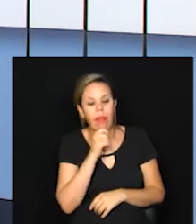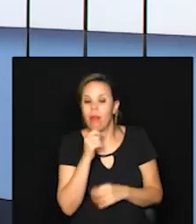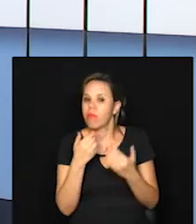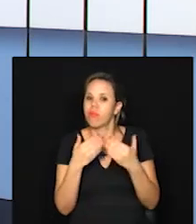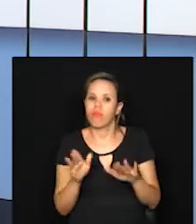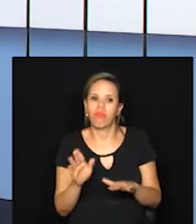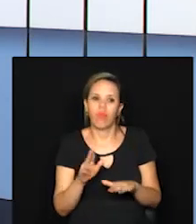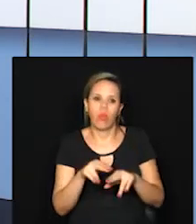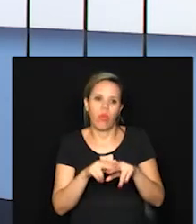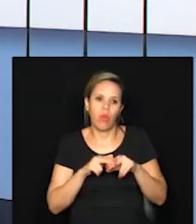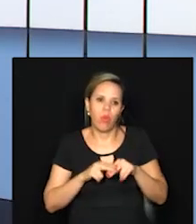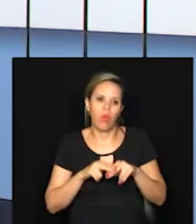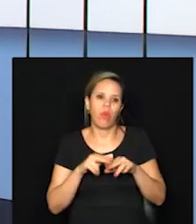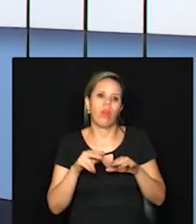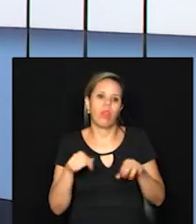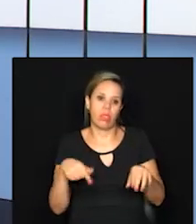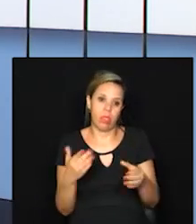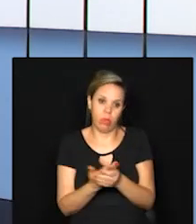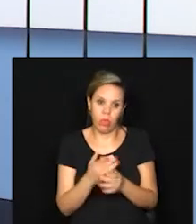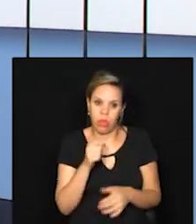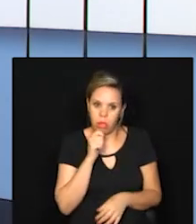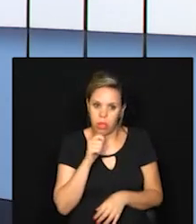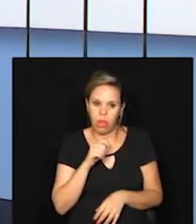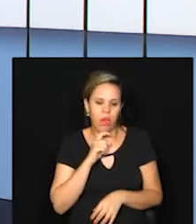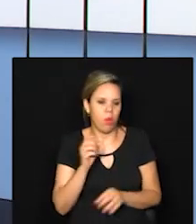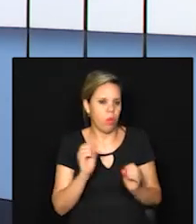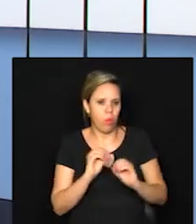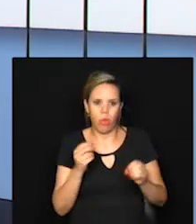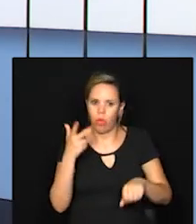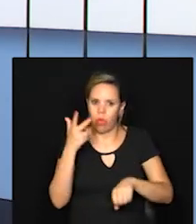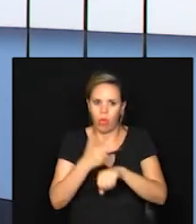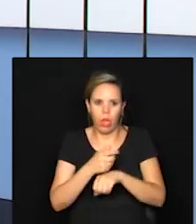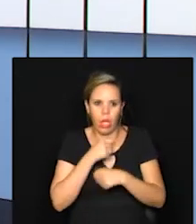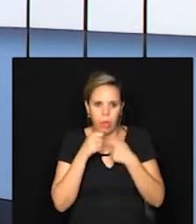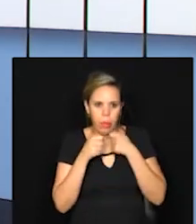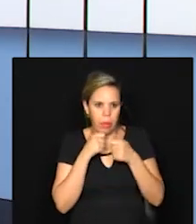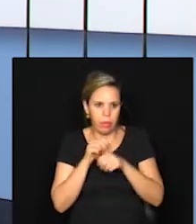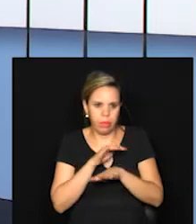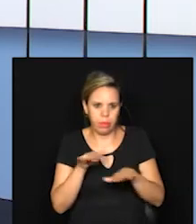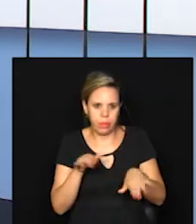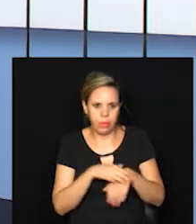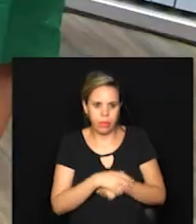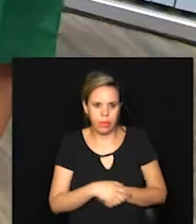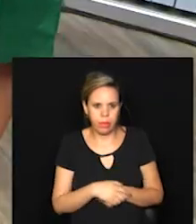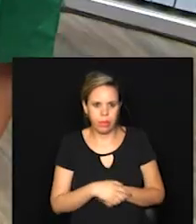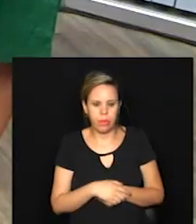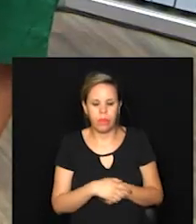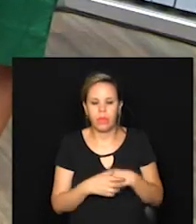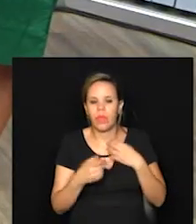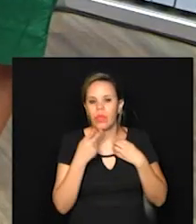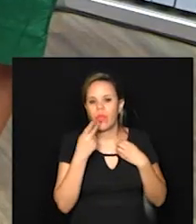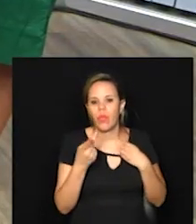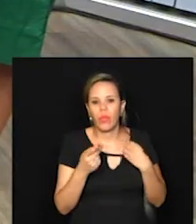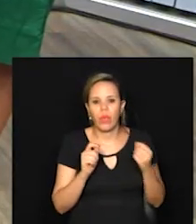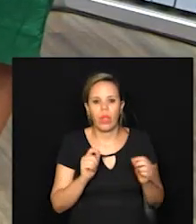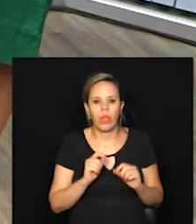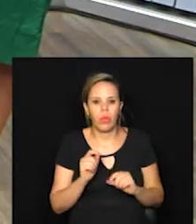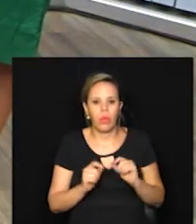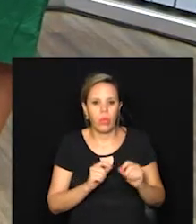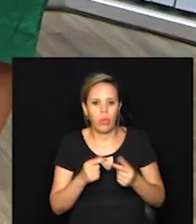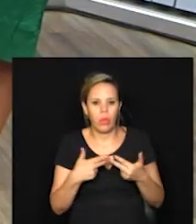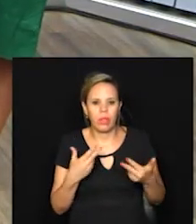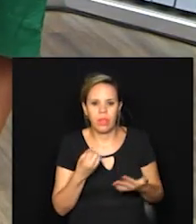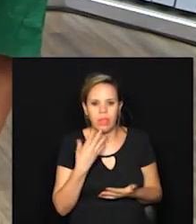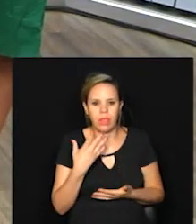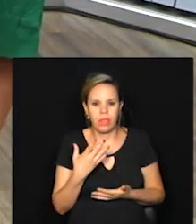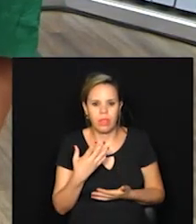abriram em função da liminar, mas também nenhuma quis gravar entrevista. Gabriel, agora vamos falar um pouquinho de coisa boa,